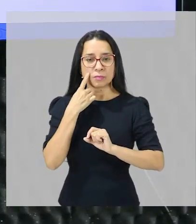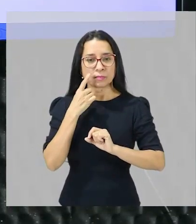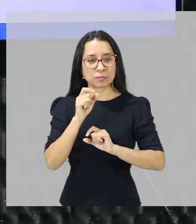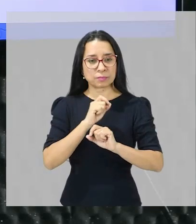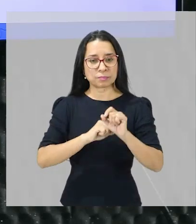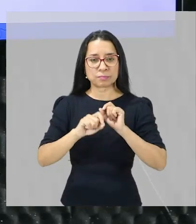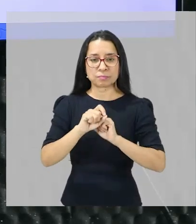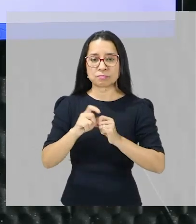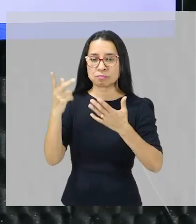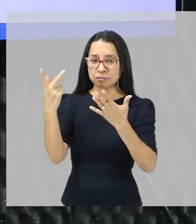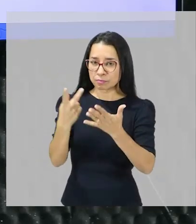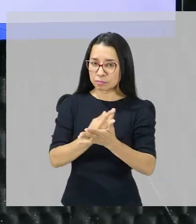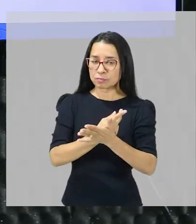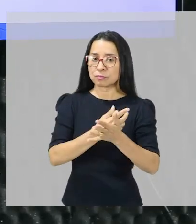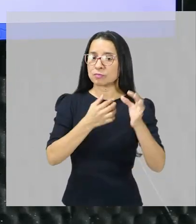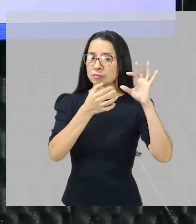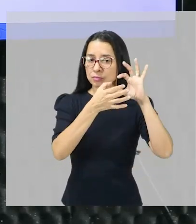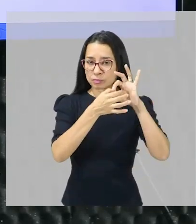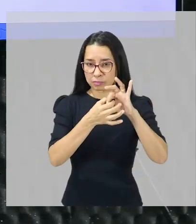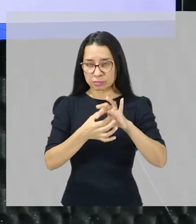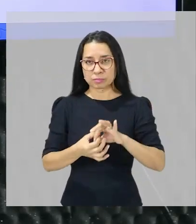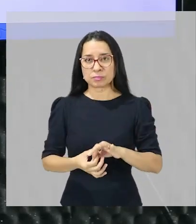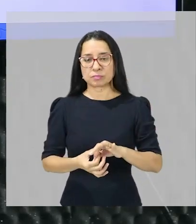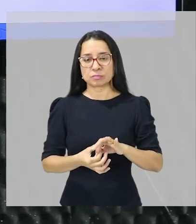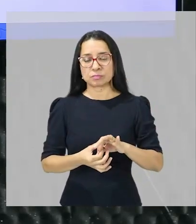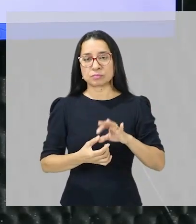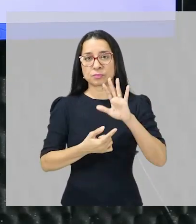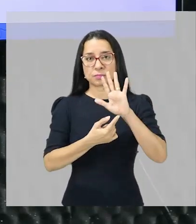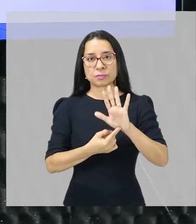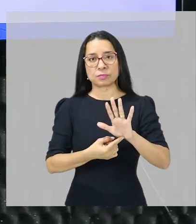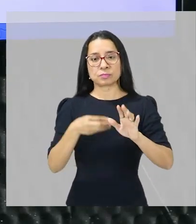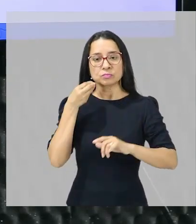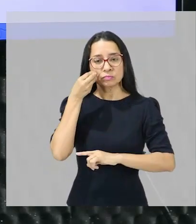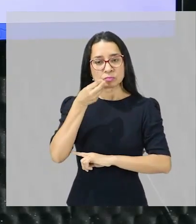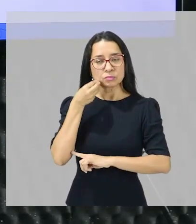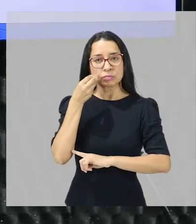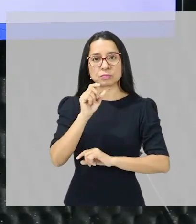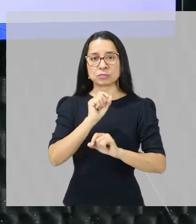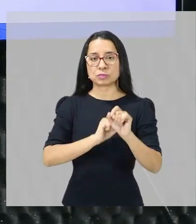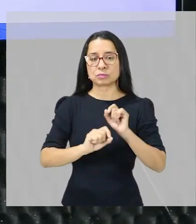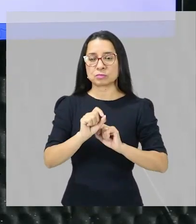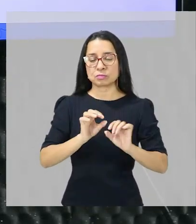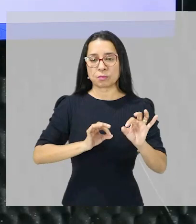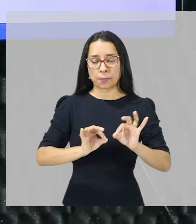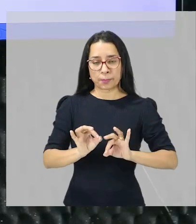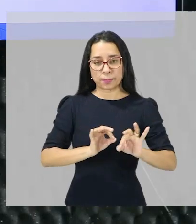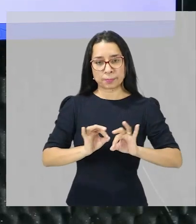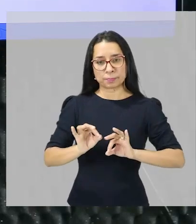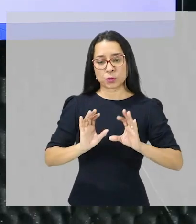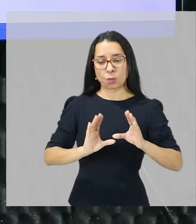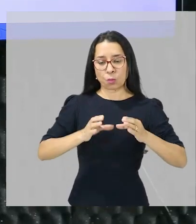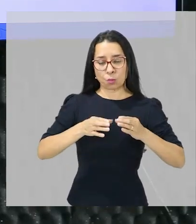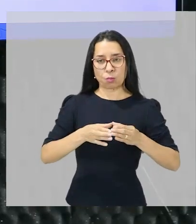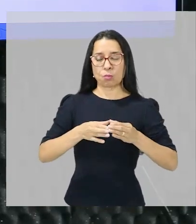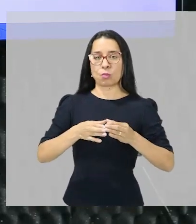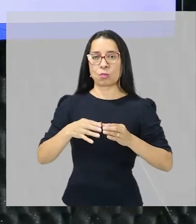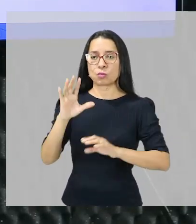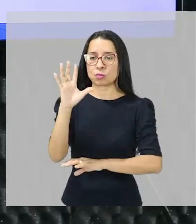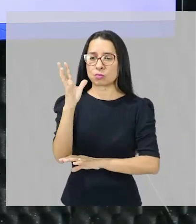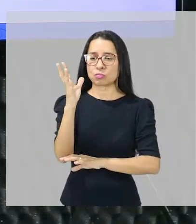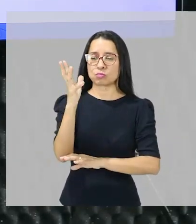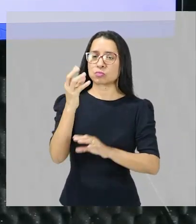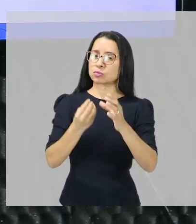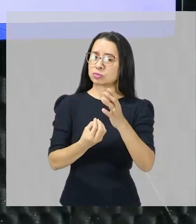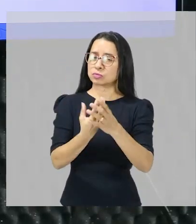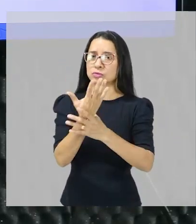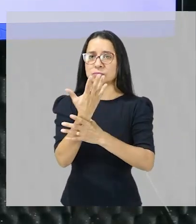situação, contextualização, nos apresenta um experimento em que se preparou um conjunto de plantas por